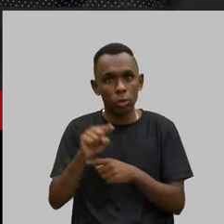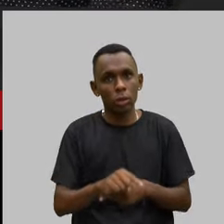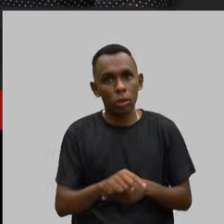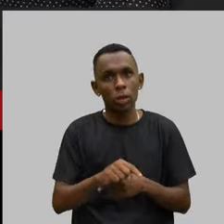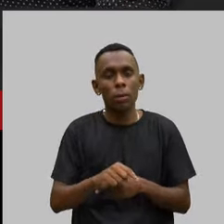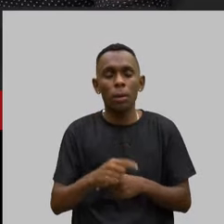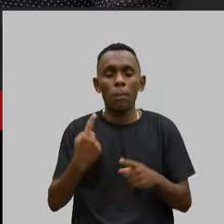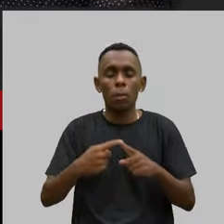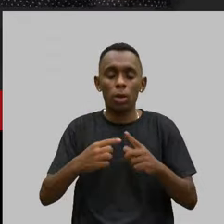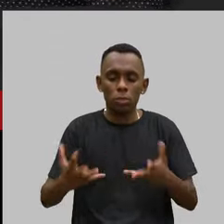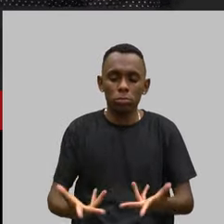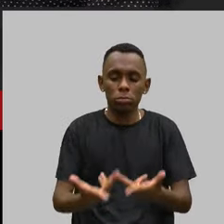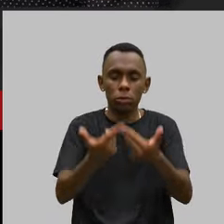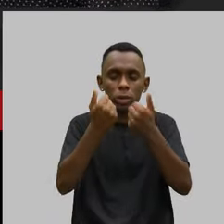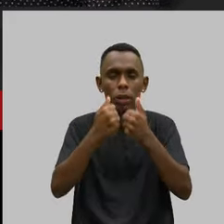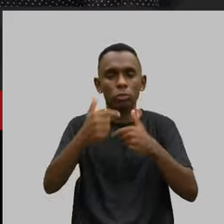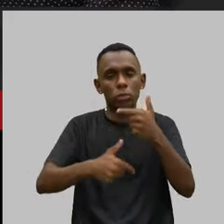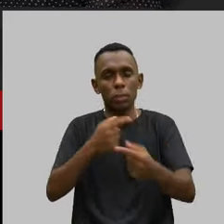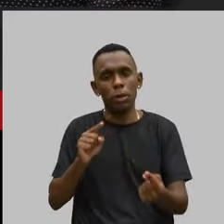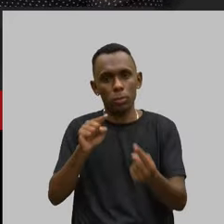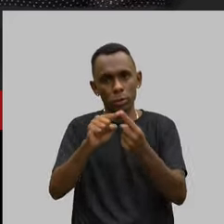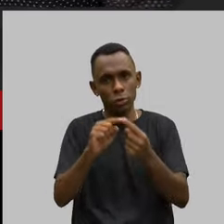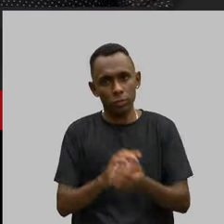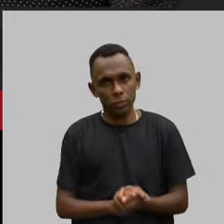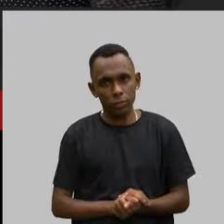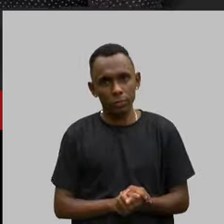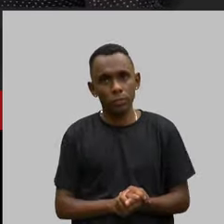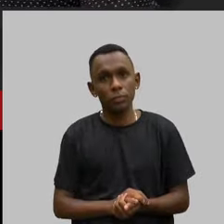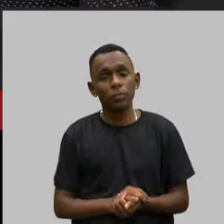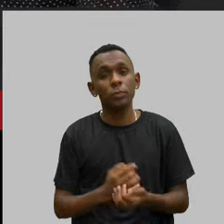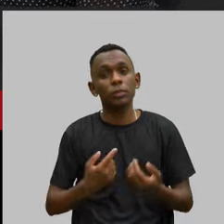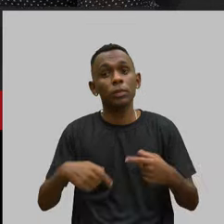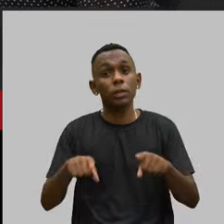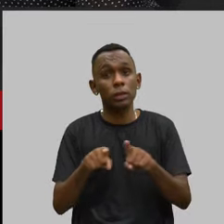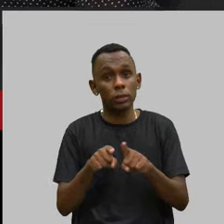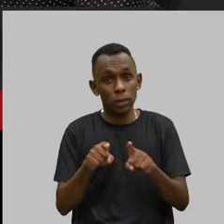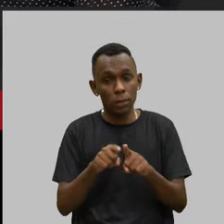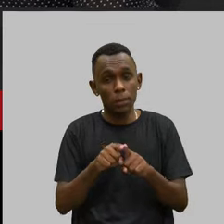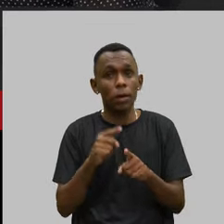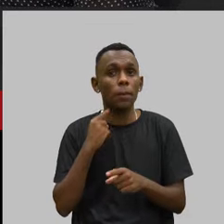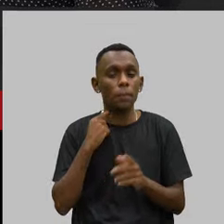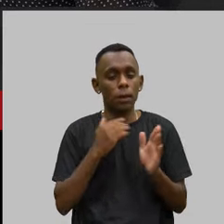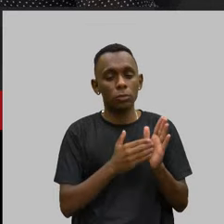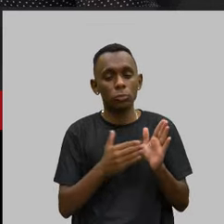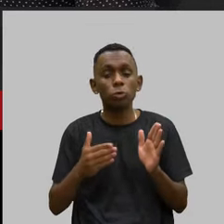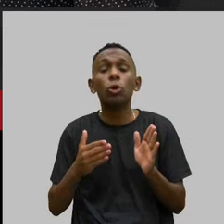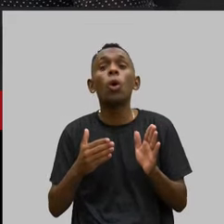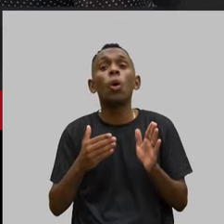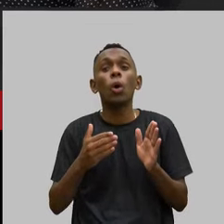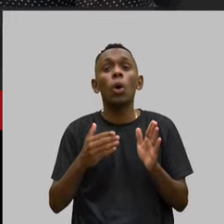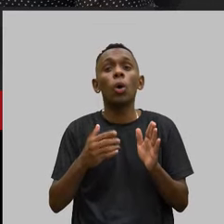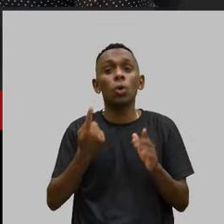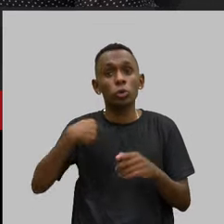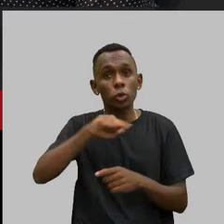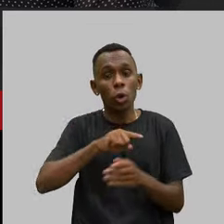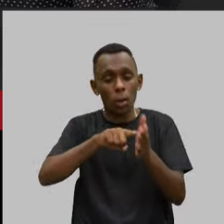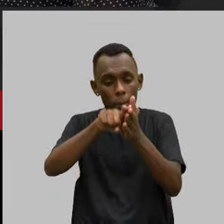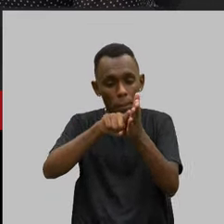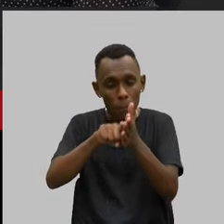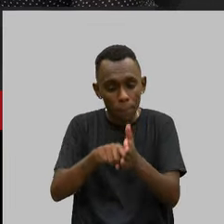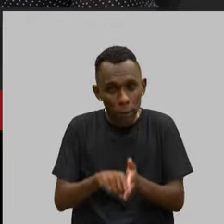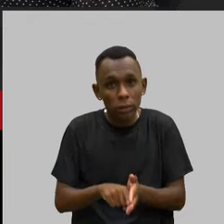do trabalho e a gente tem também desde Maio de 2024 a gente implantou a nossa pesquisa de